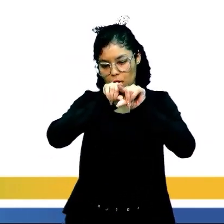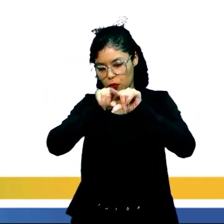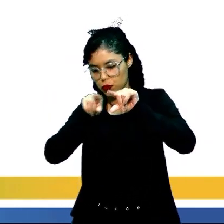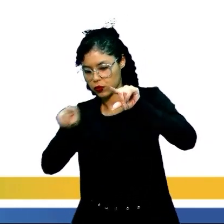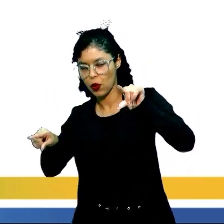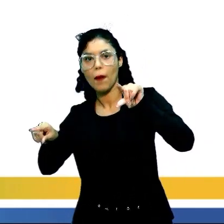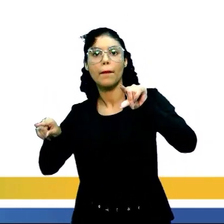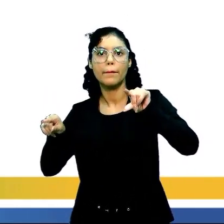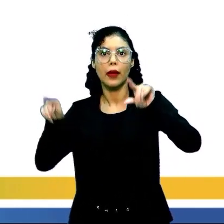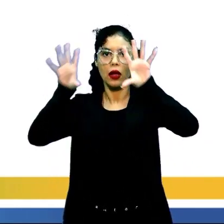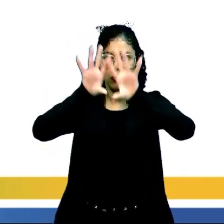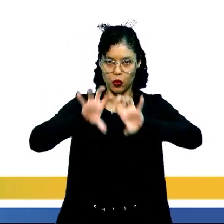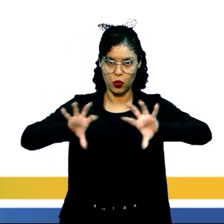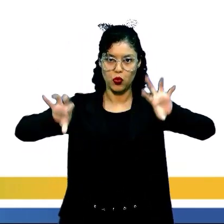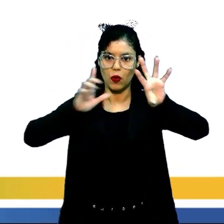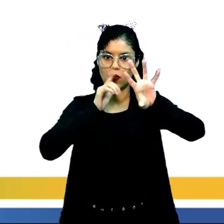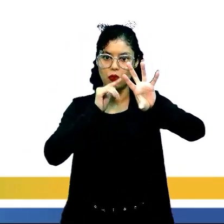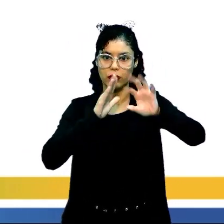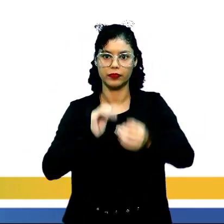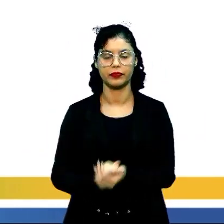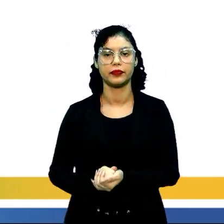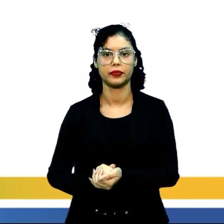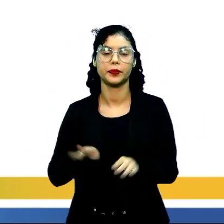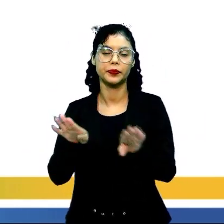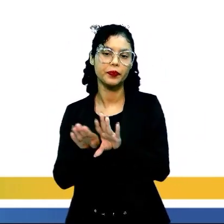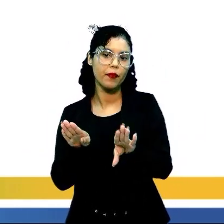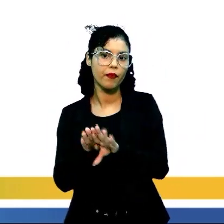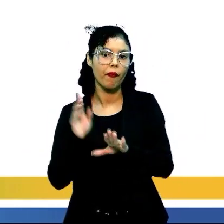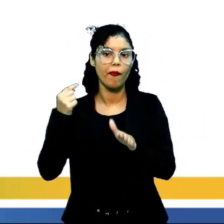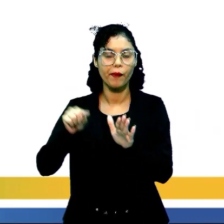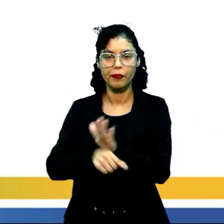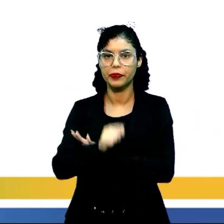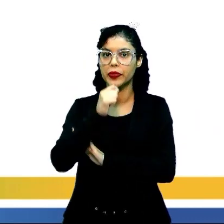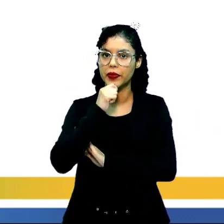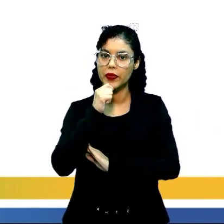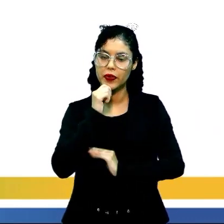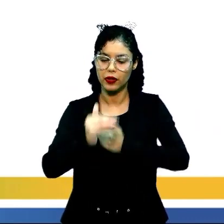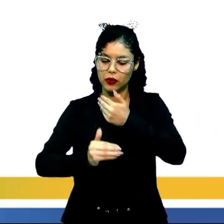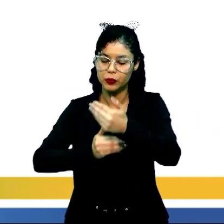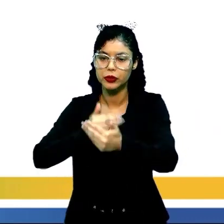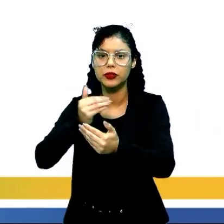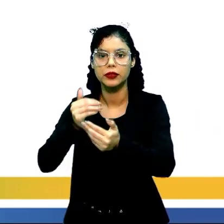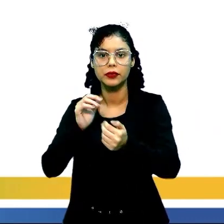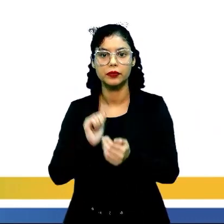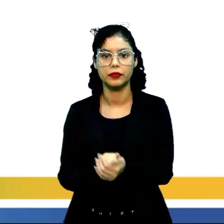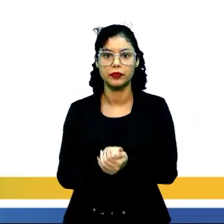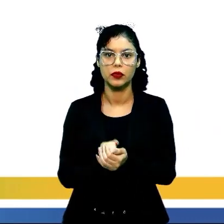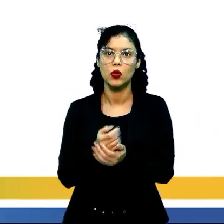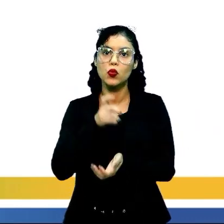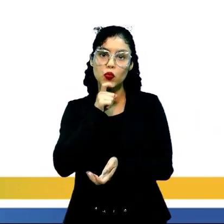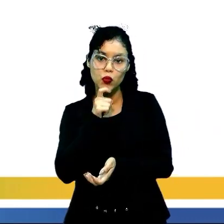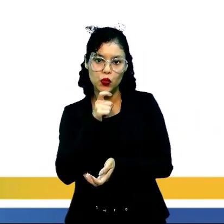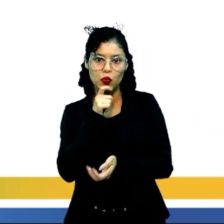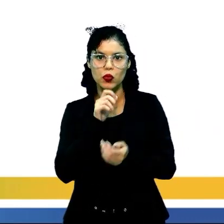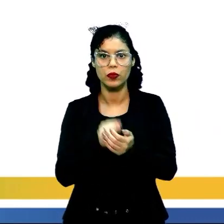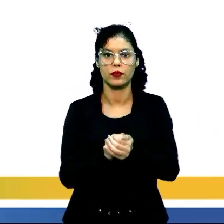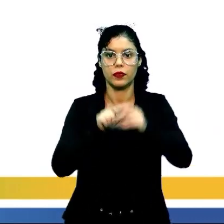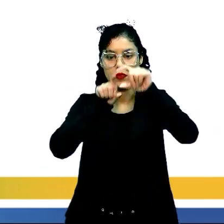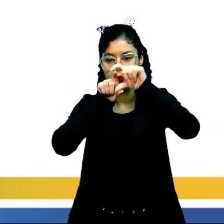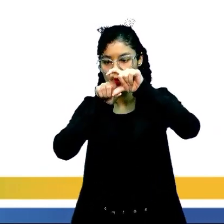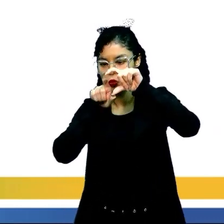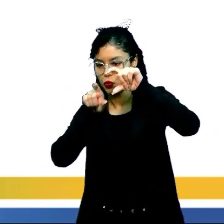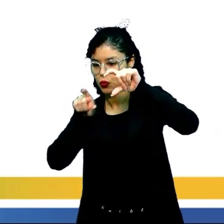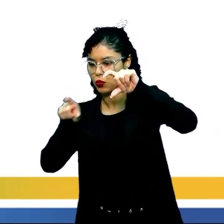estado gasoso para o estado líquido. Então, há dentro daquele processo de condensação um resfriamento, esses